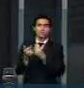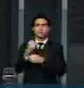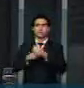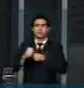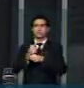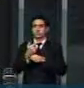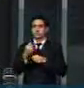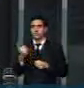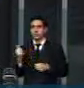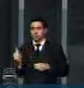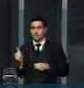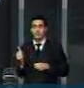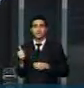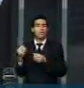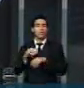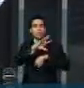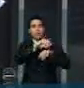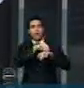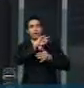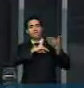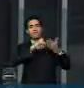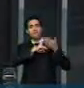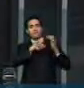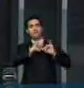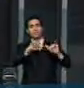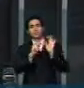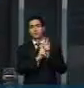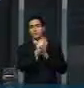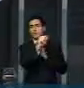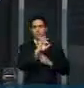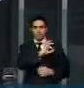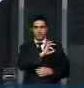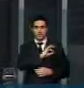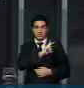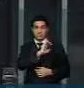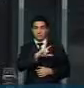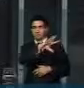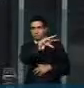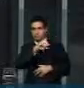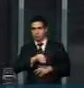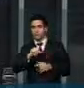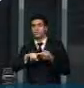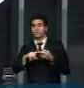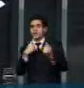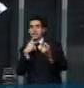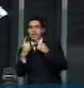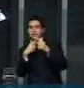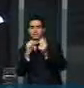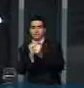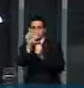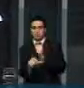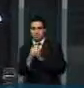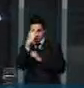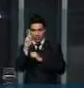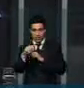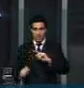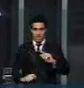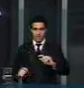os inquéritos e as investigações da Polícia Civil local, além de entrevistas com traficantes e